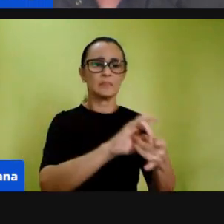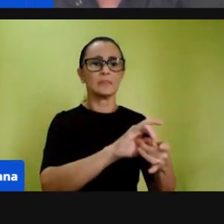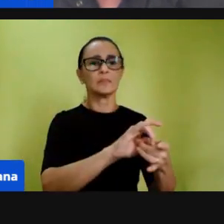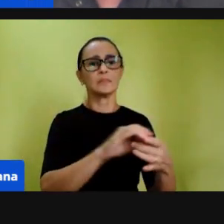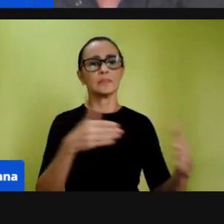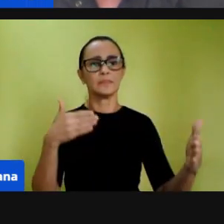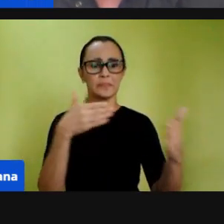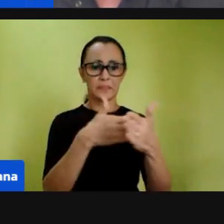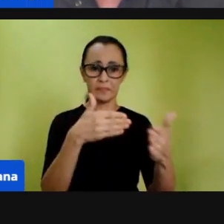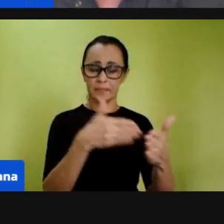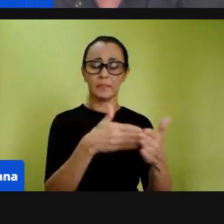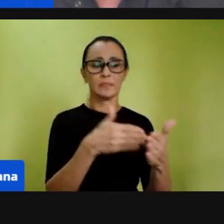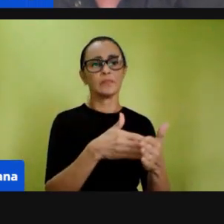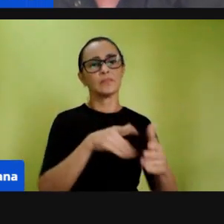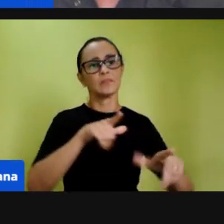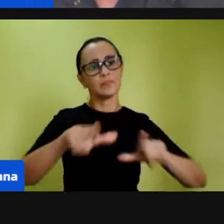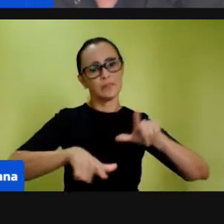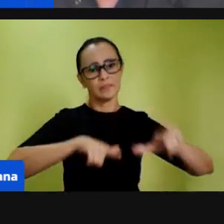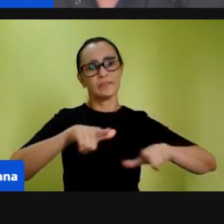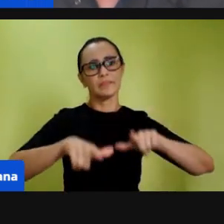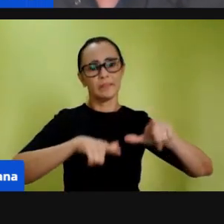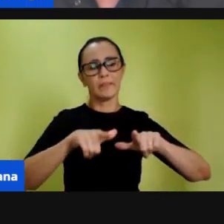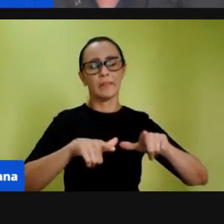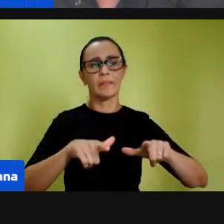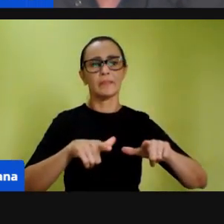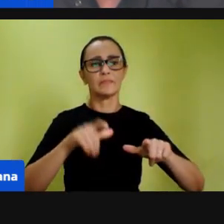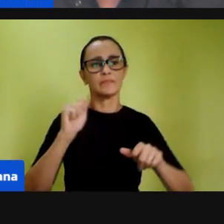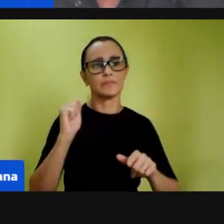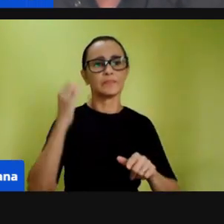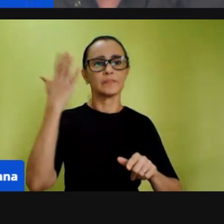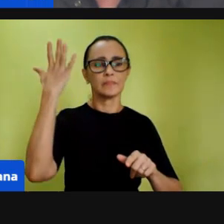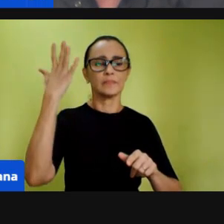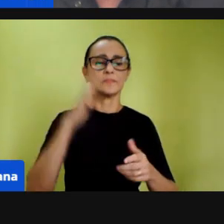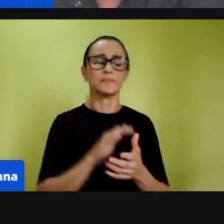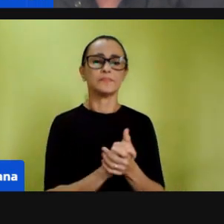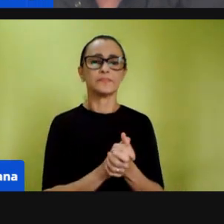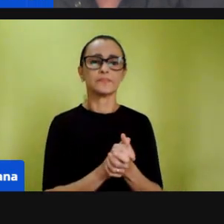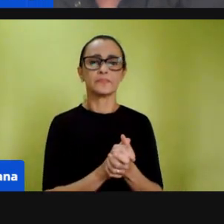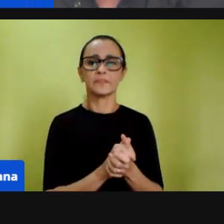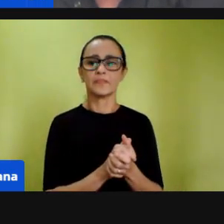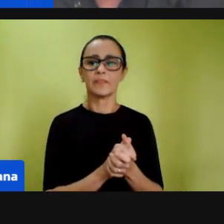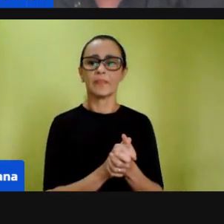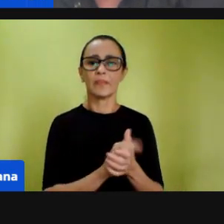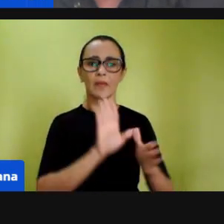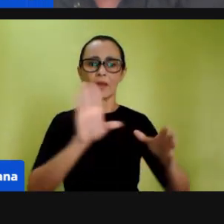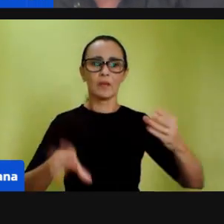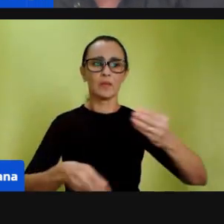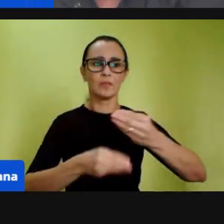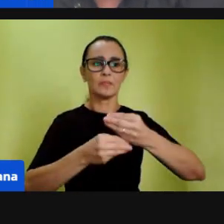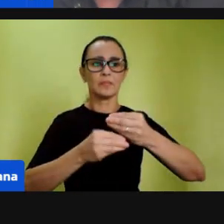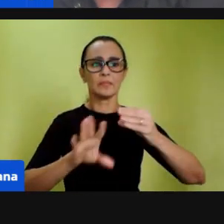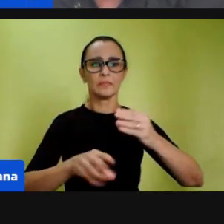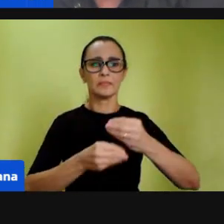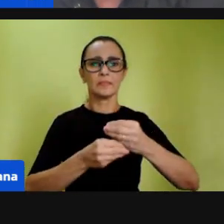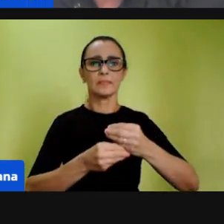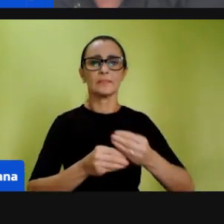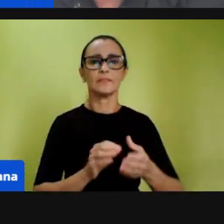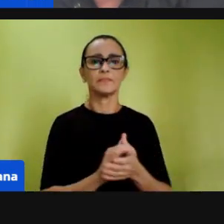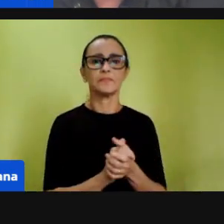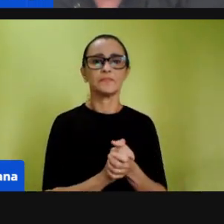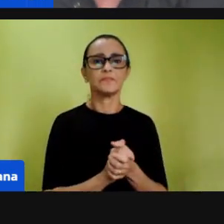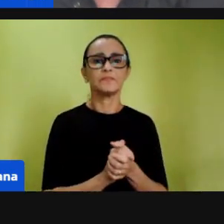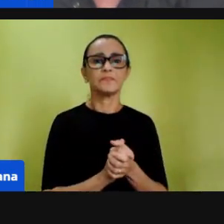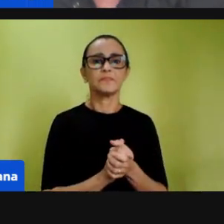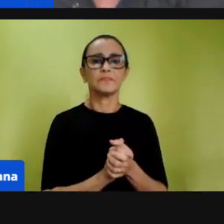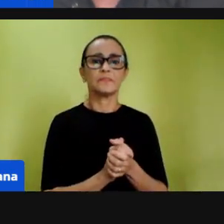do trabalho, né? Vocês gostariam de comentar mais alguma coisa a respeito? Só